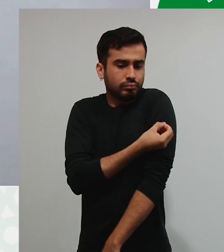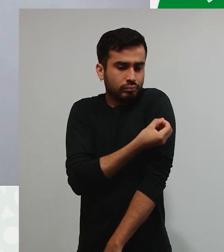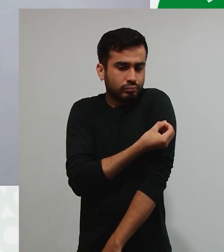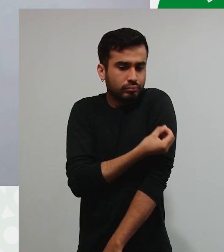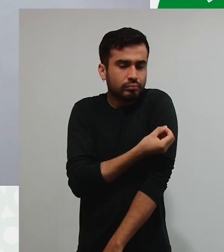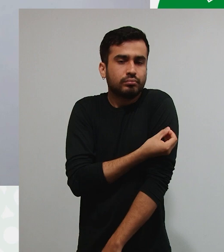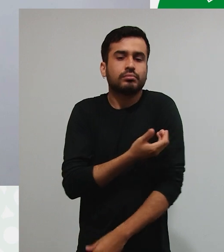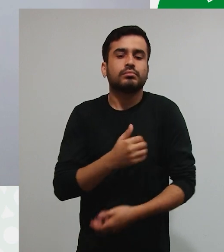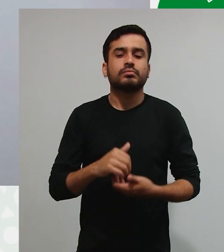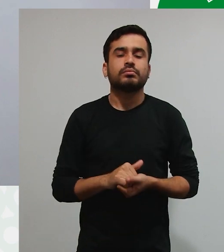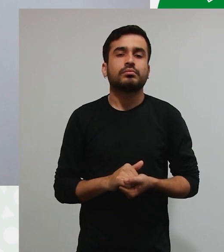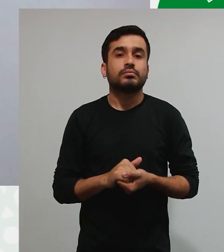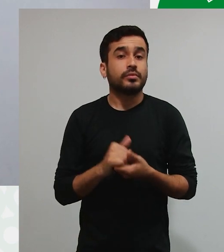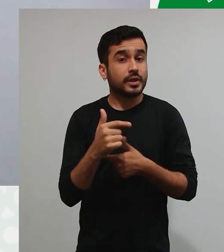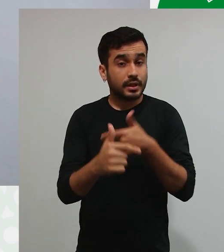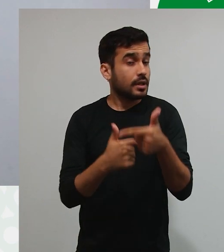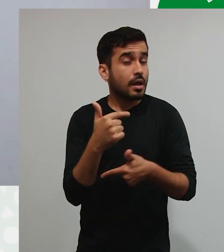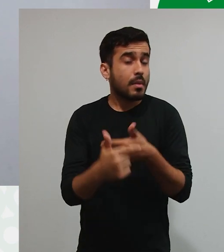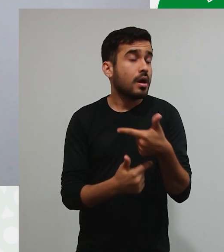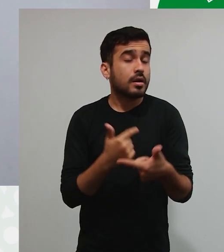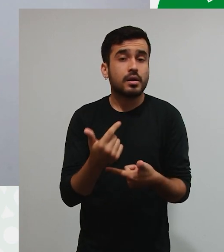mais. Aí você pode trabalhar